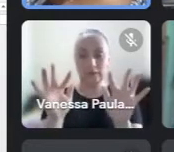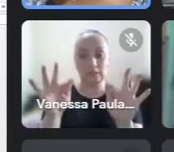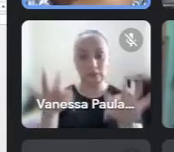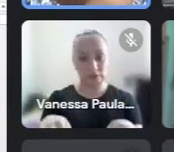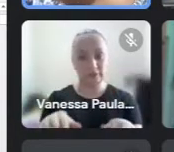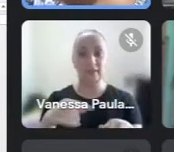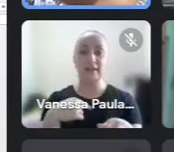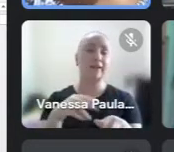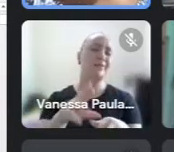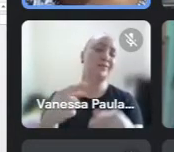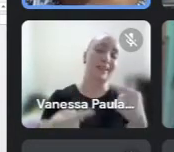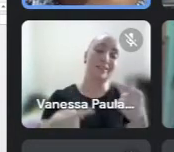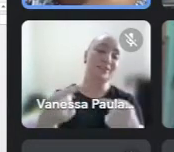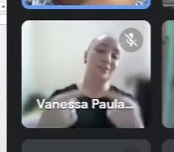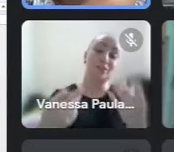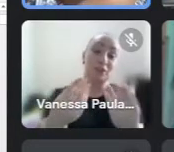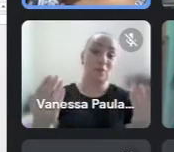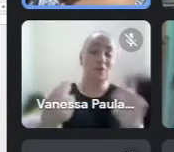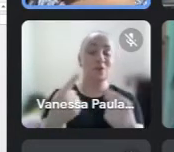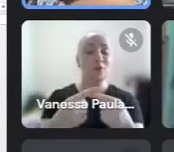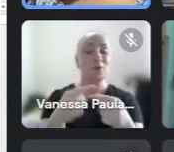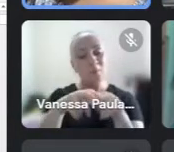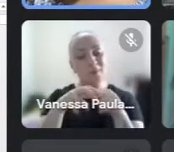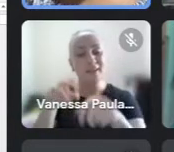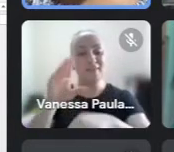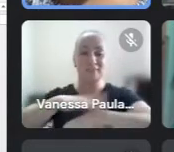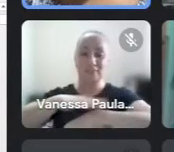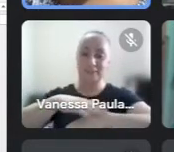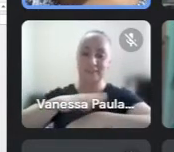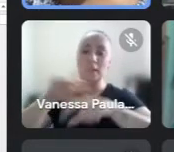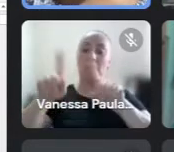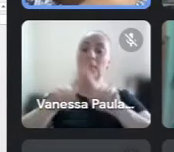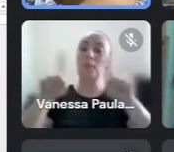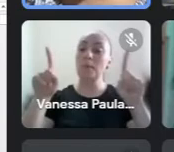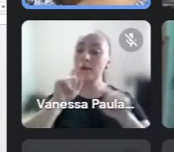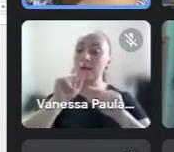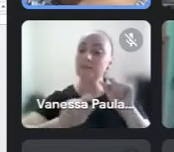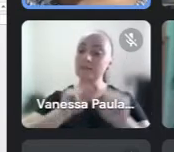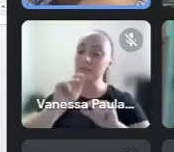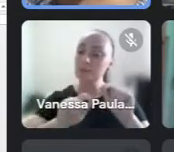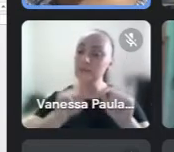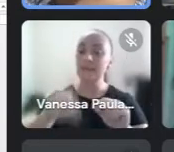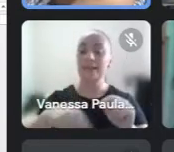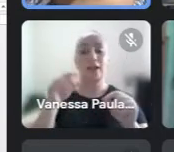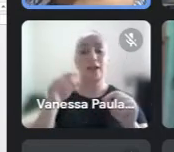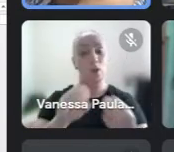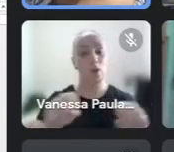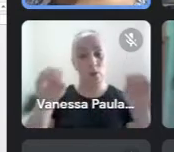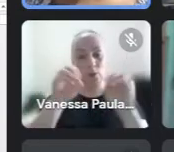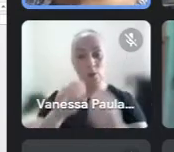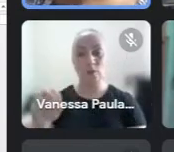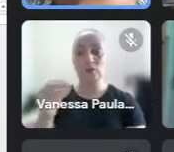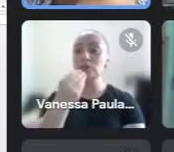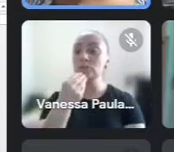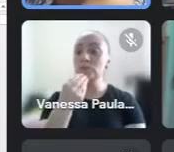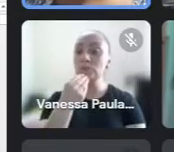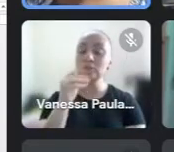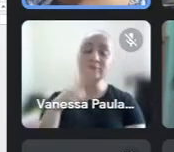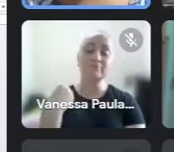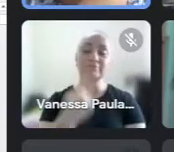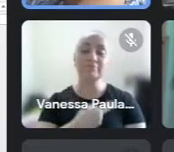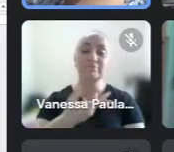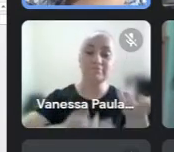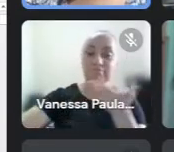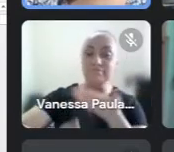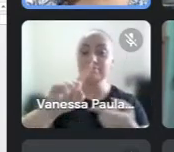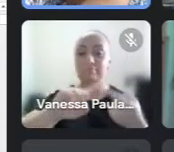discutir tanto porque a gente não tem muito tempo, né? Mas que é uma excelente oportunidade para a gente trocar figurinhas,